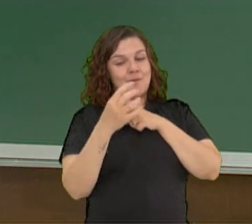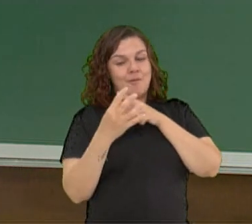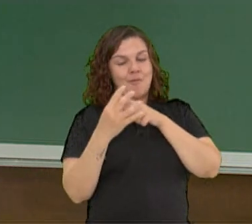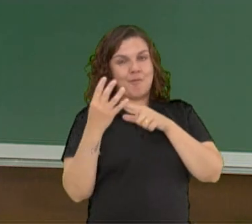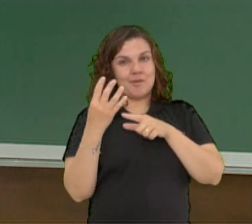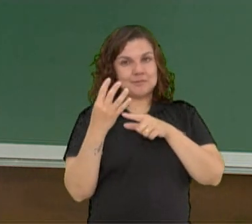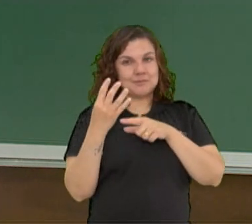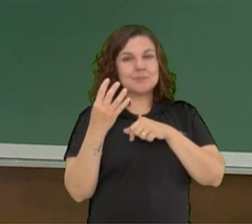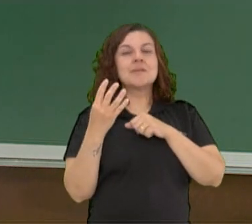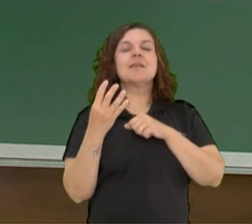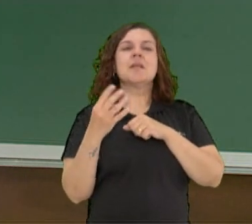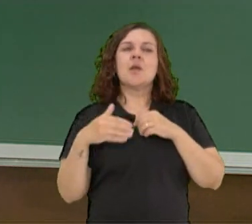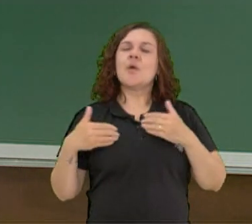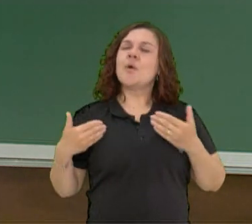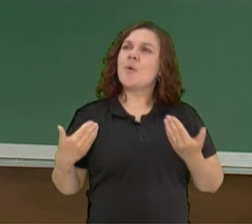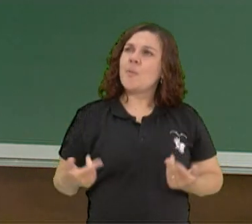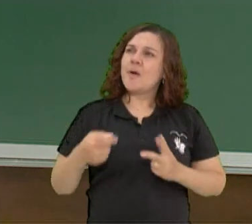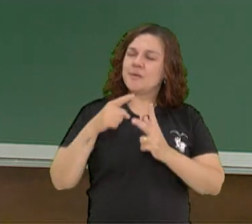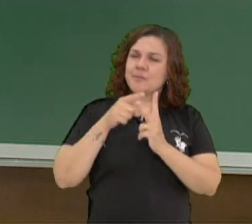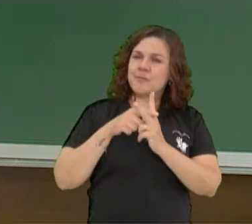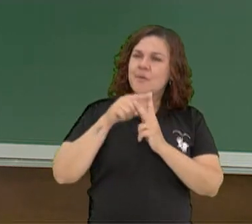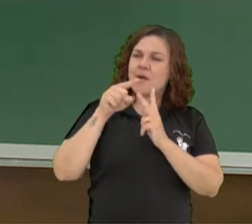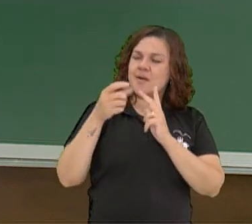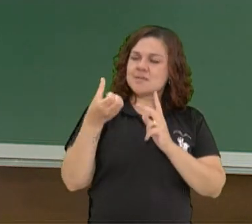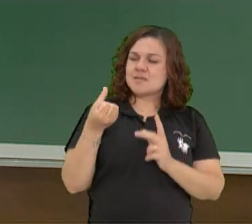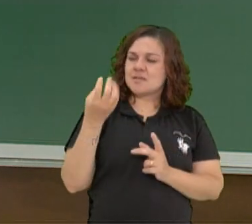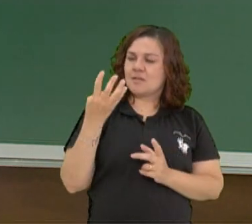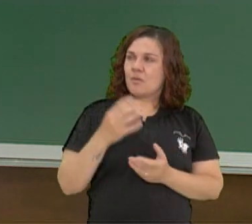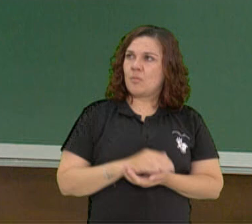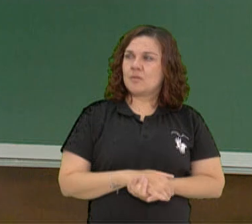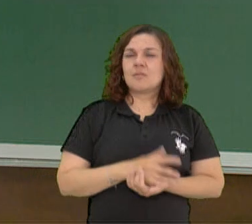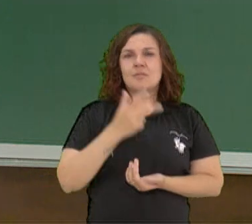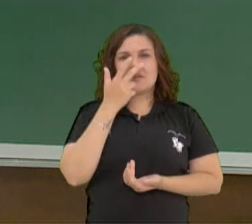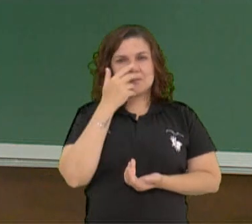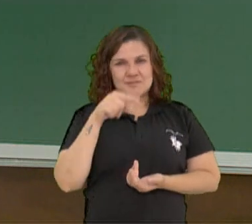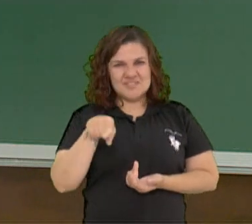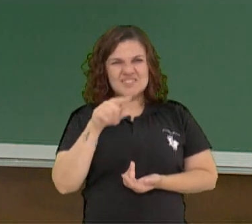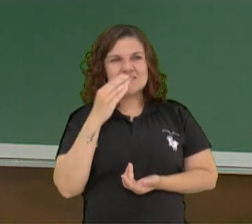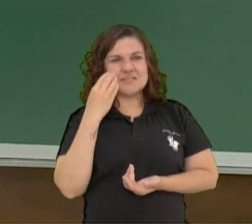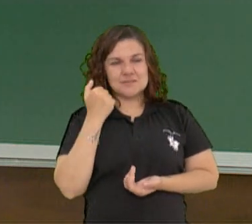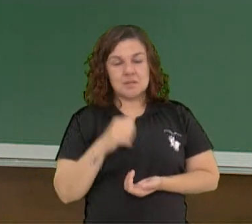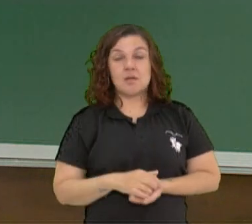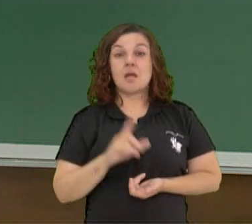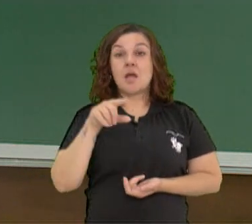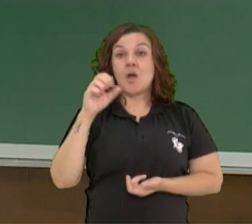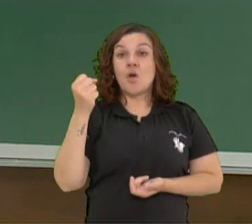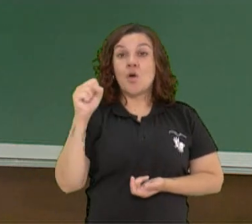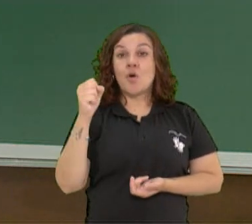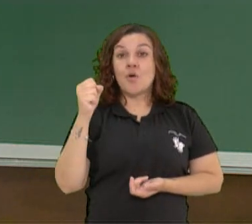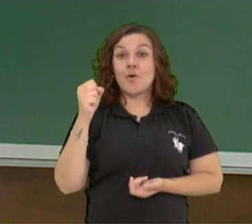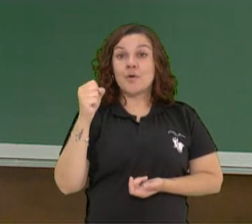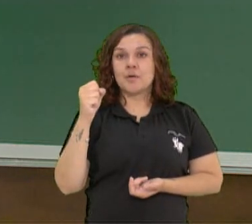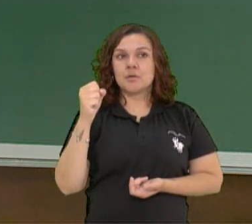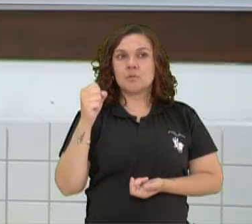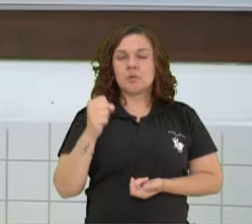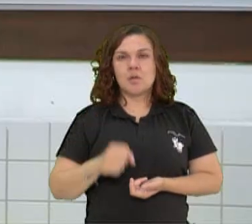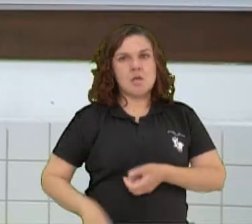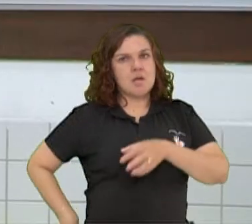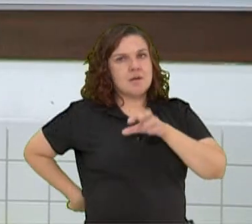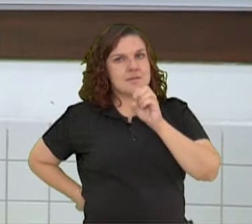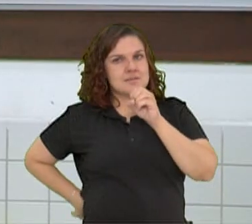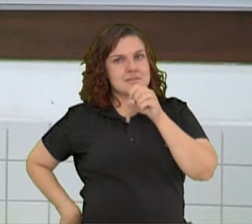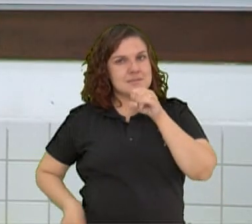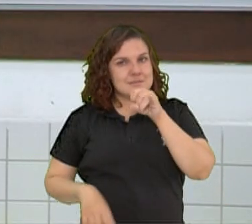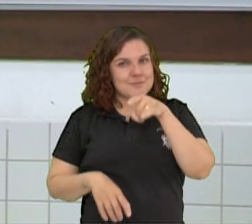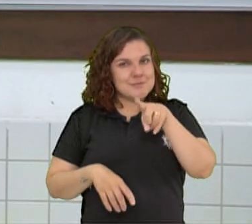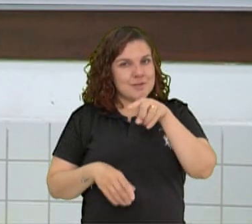4. Então, quanto que é a raiz de 64? Ah, essa eu acho que vocês sabem de cor já. É 8. Se você colocou